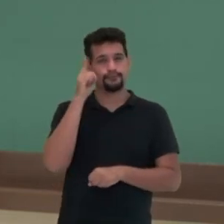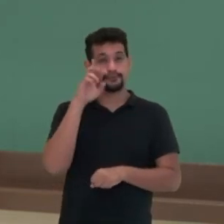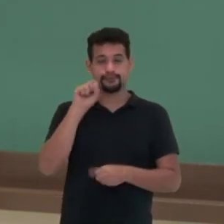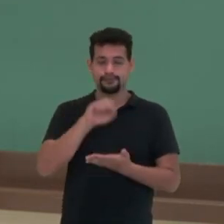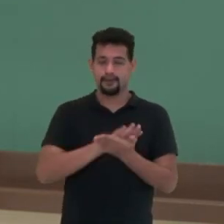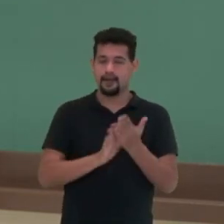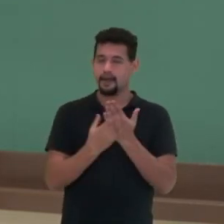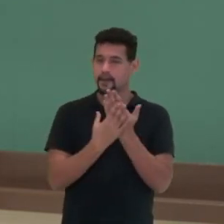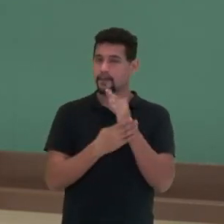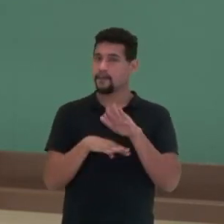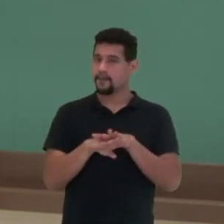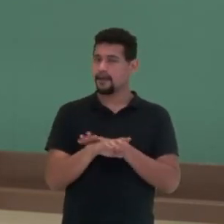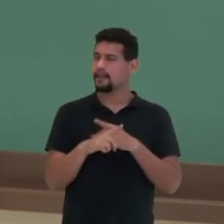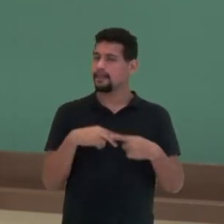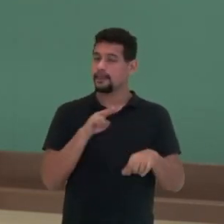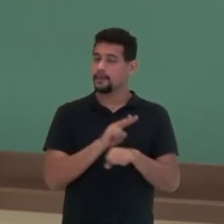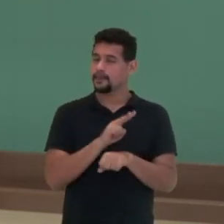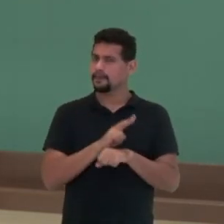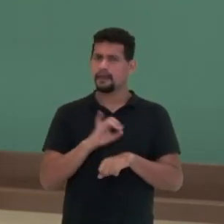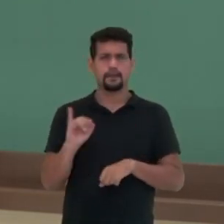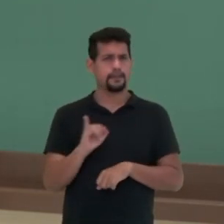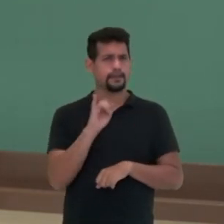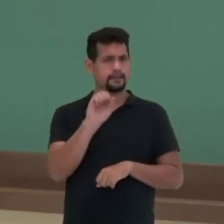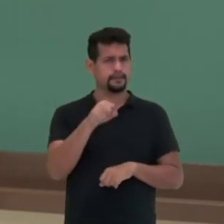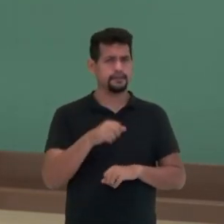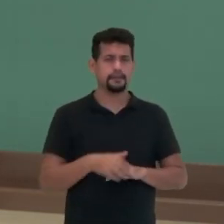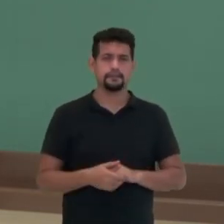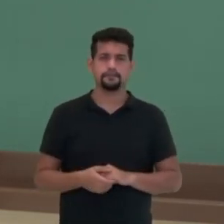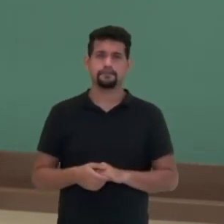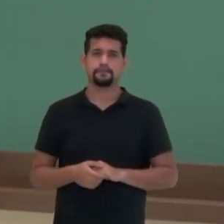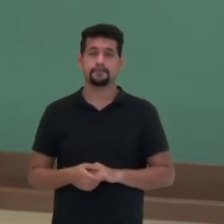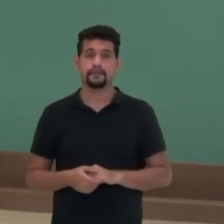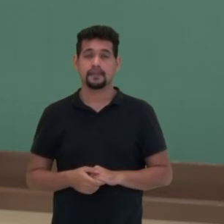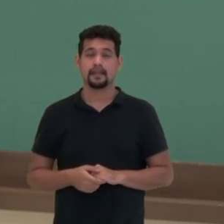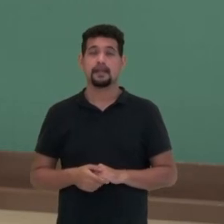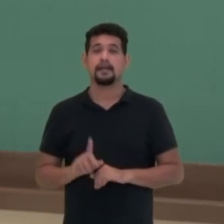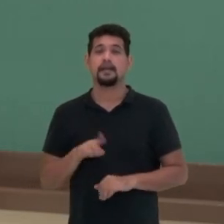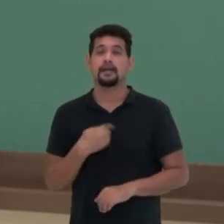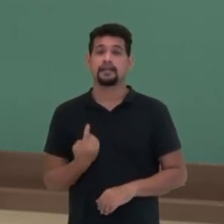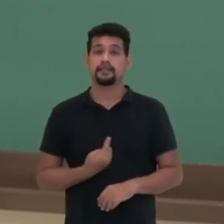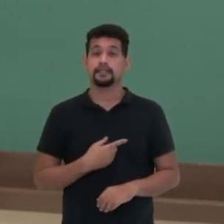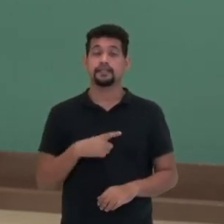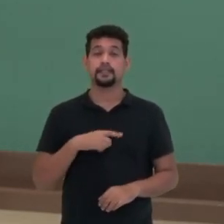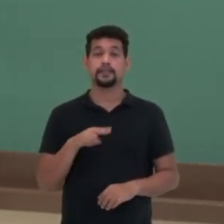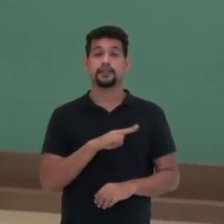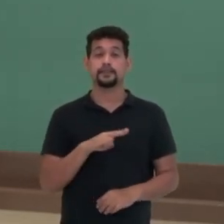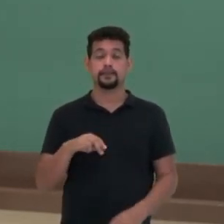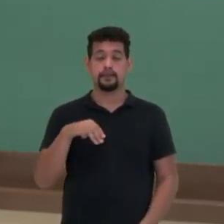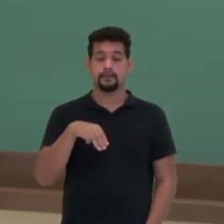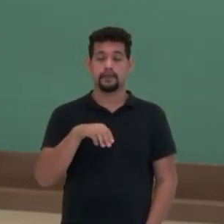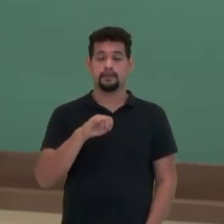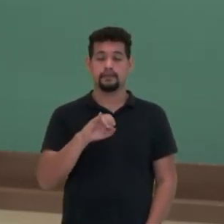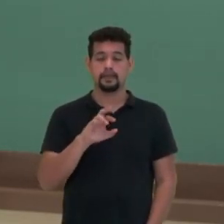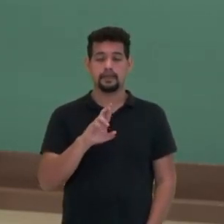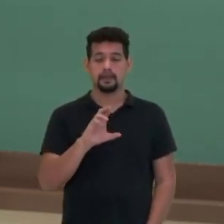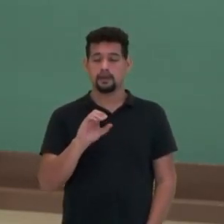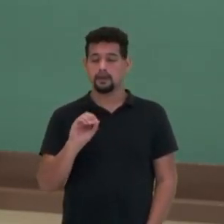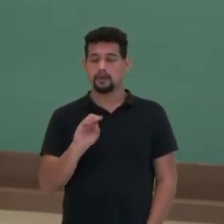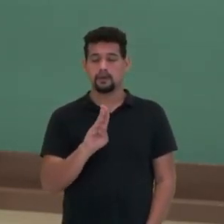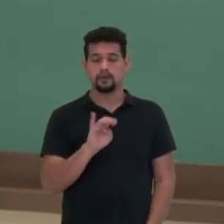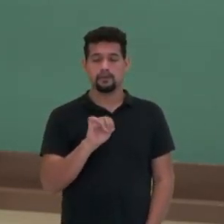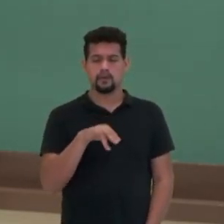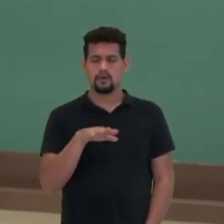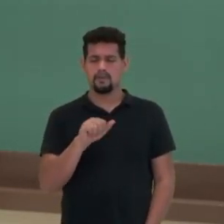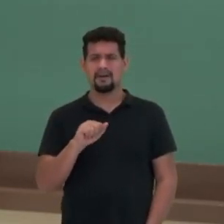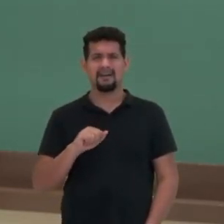pele, e esse cuidado é muito importante. A gente tem um microbioma humano. Hoje em dia,